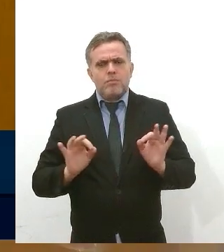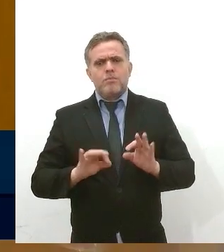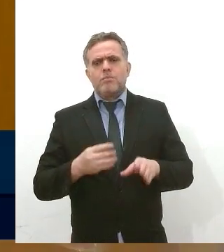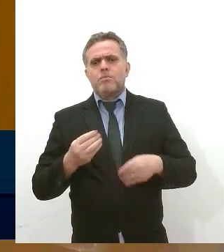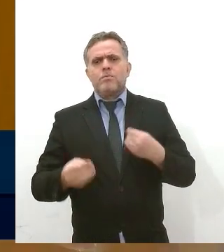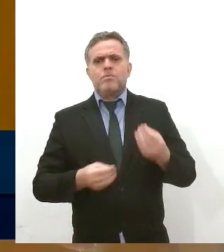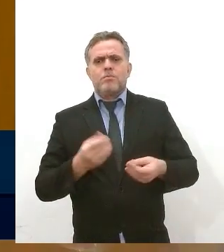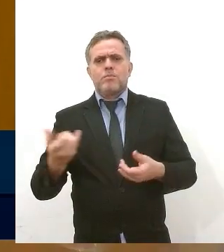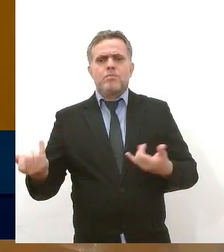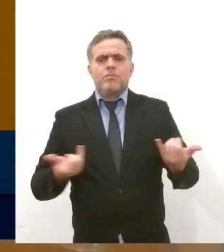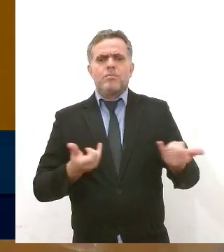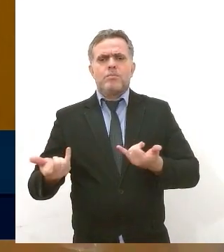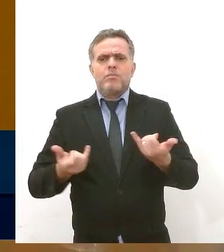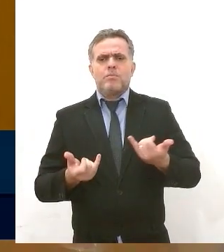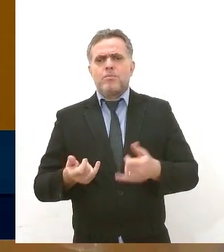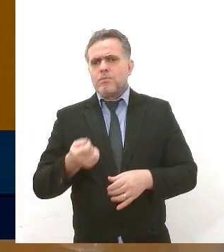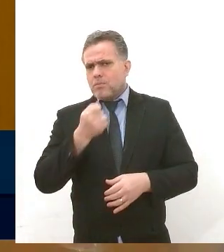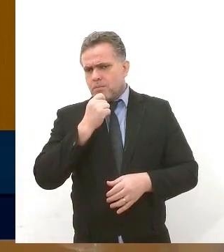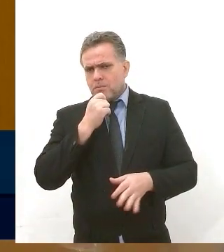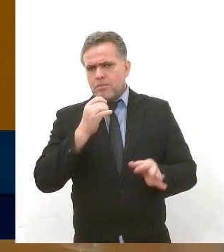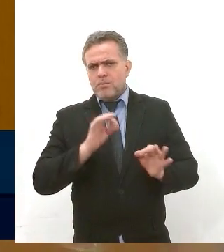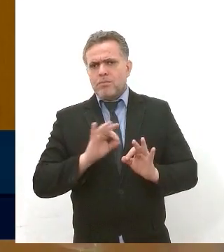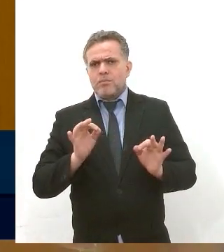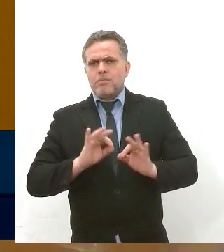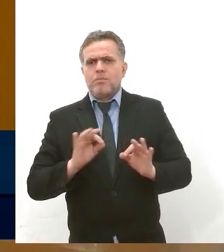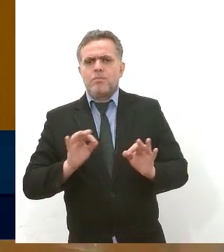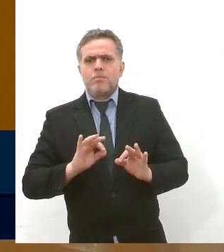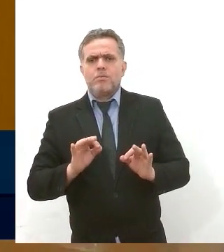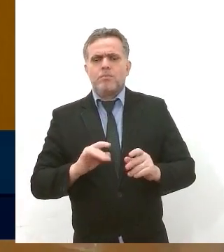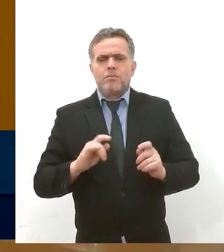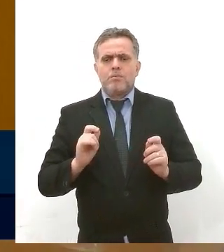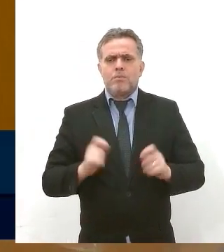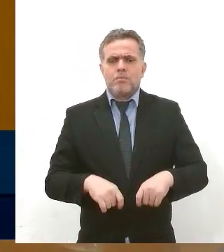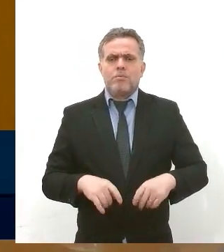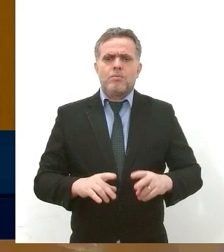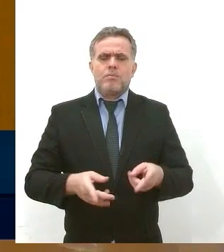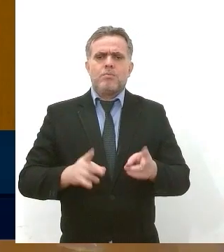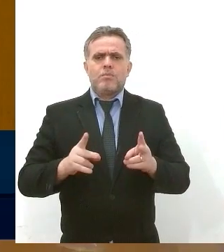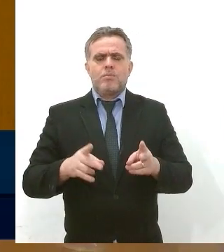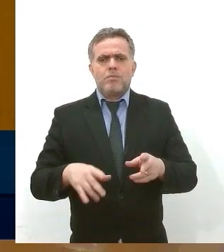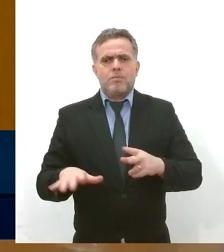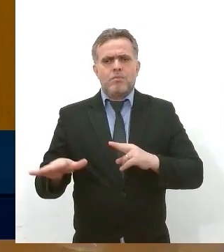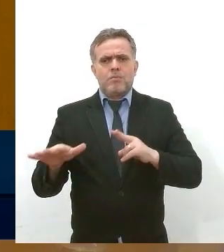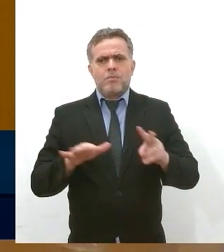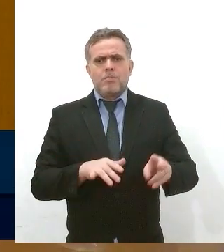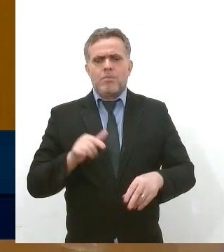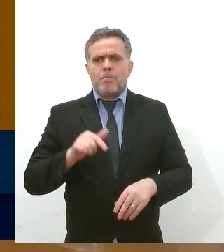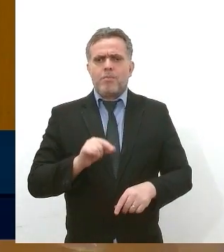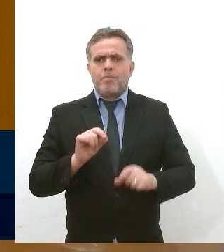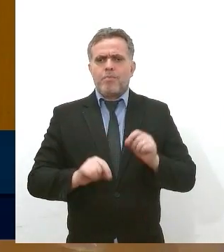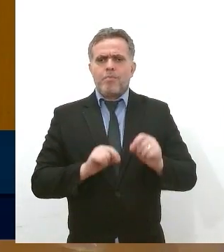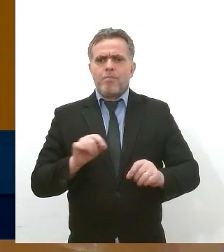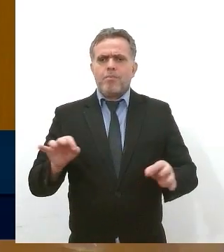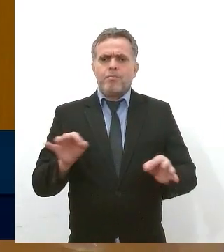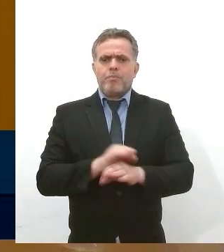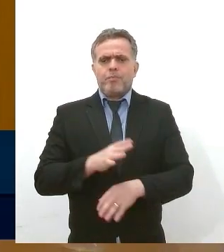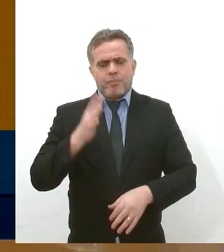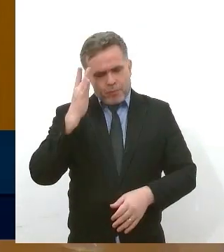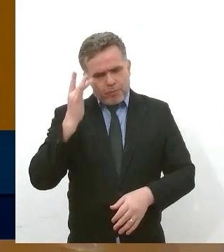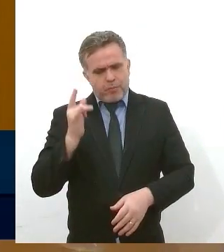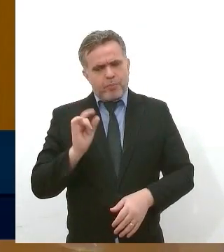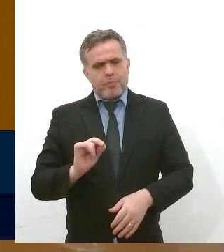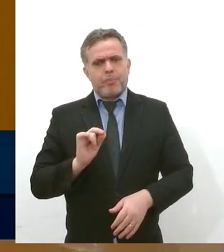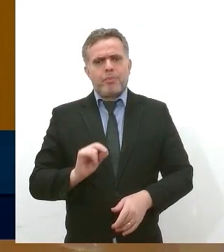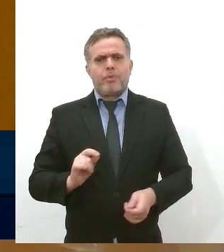enquanto, nada chegou. Nós temos uma semana já, quarta, amanhã, e se tivermos votação na quinta, como